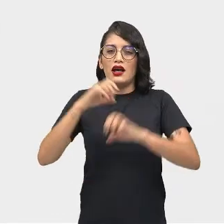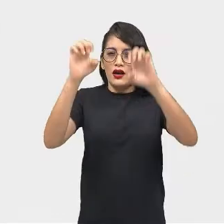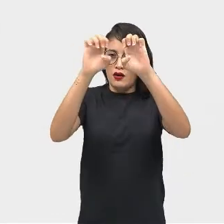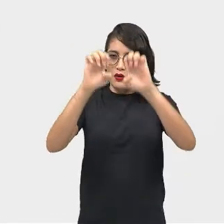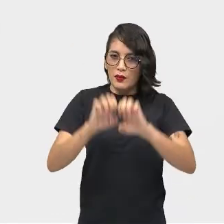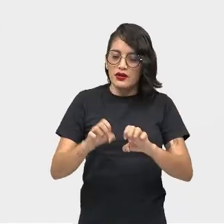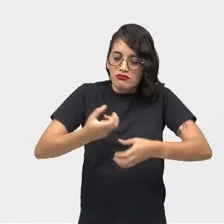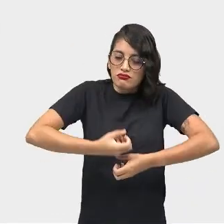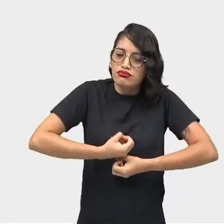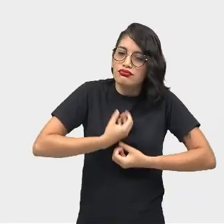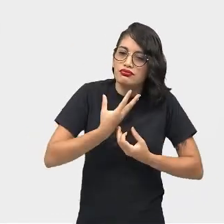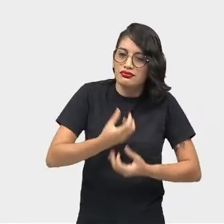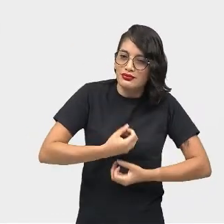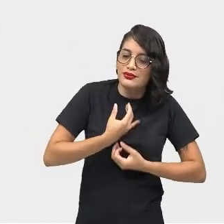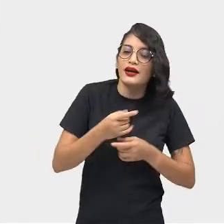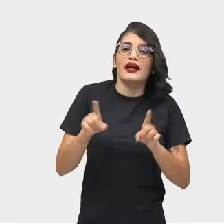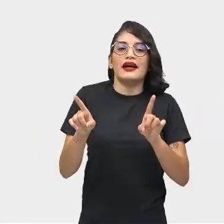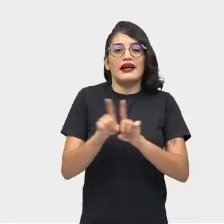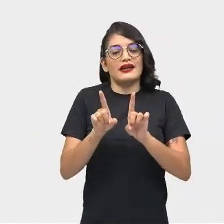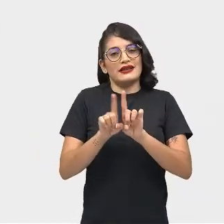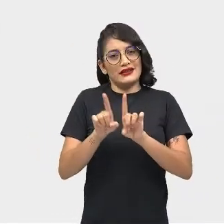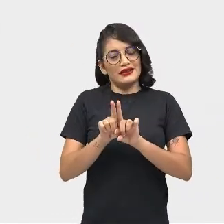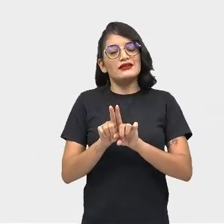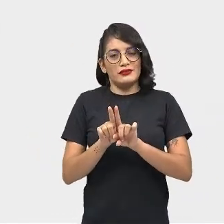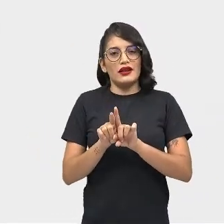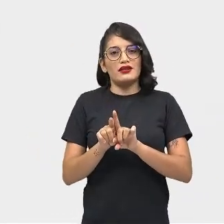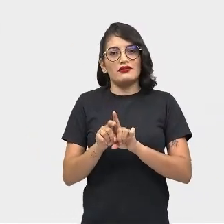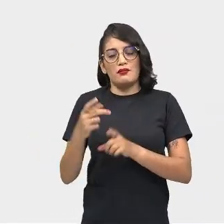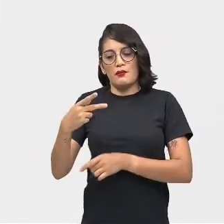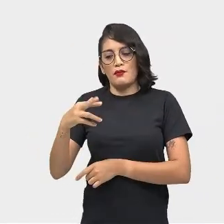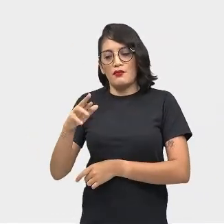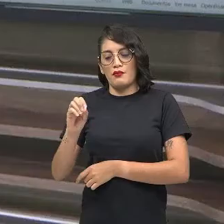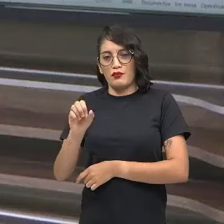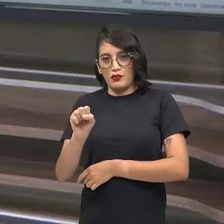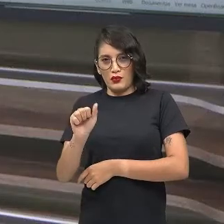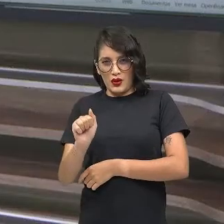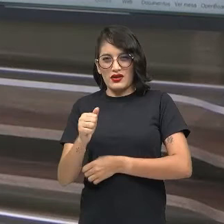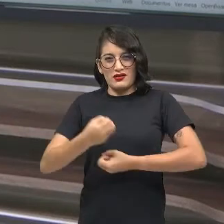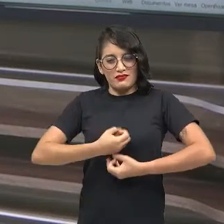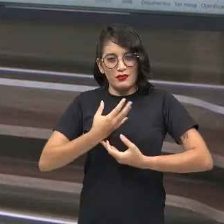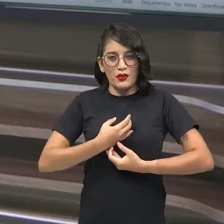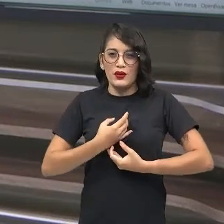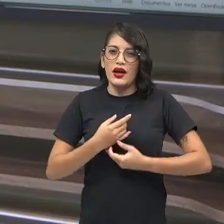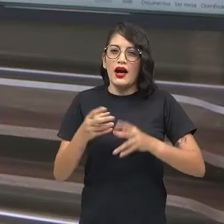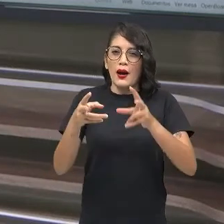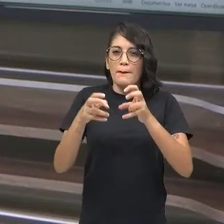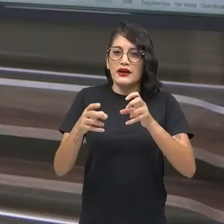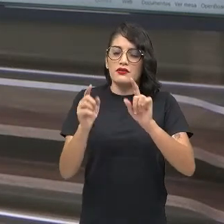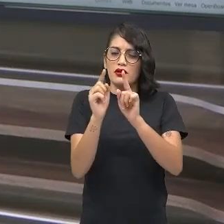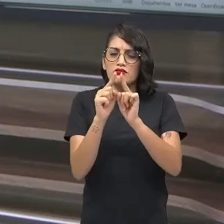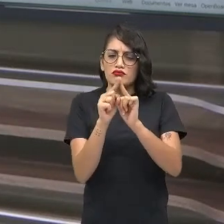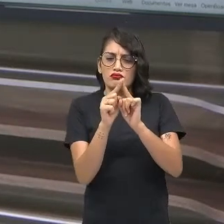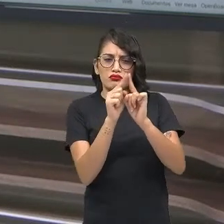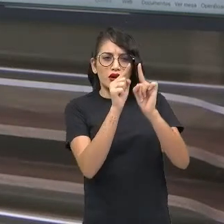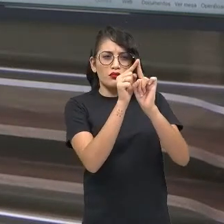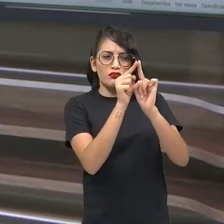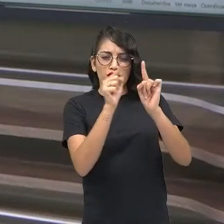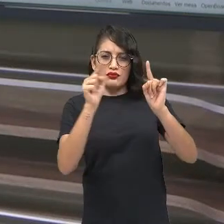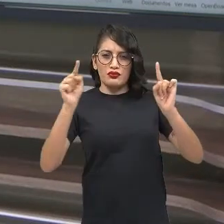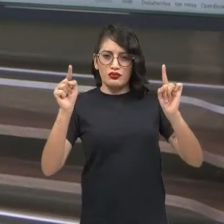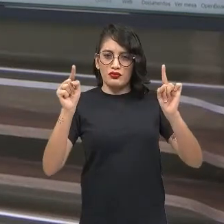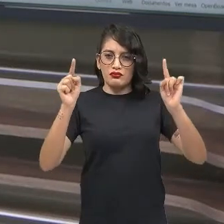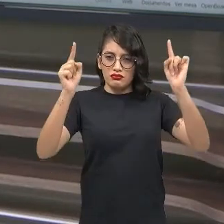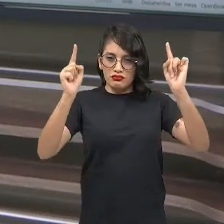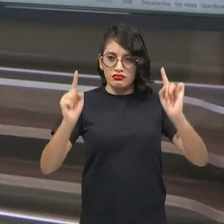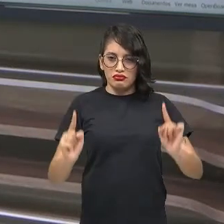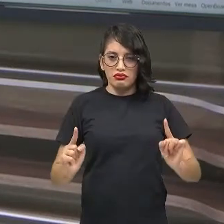estrutura poética, uma prosa poética, como nós falamos. E aí você está observando as margens, por exemplo, você viu, porque a